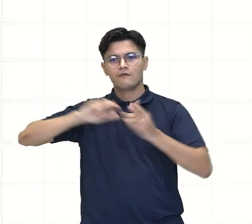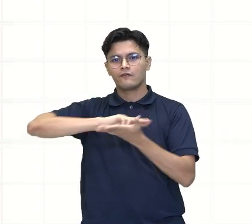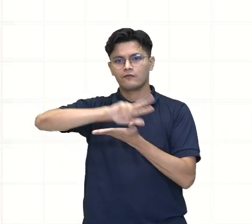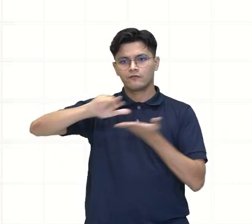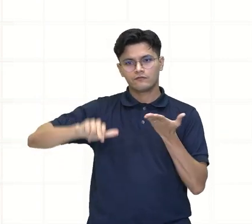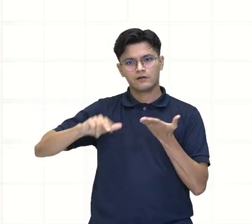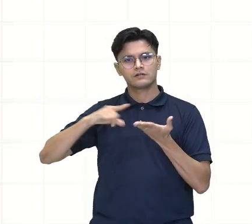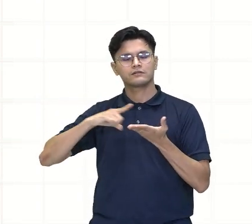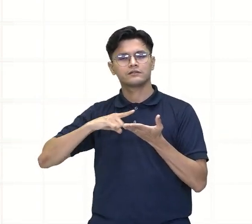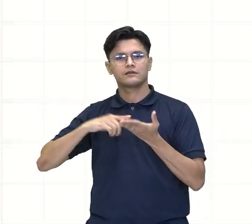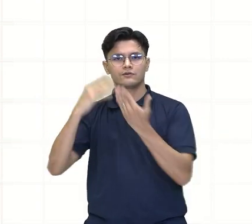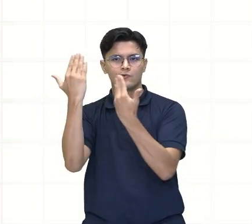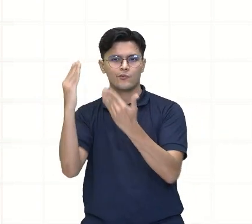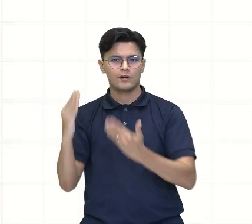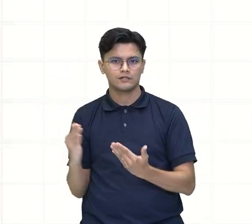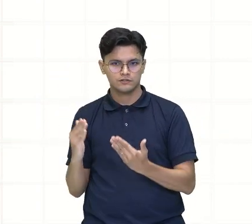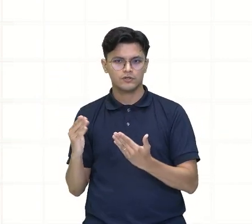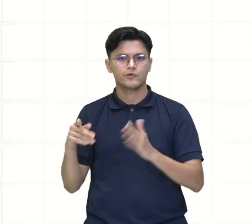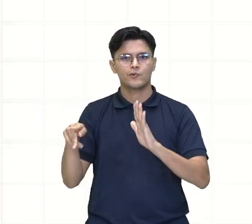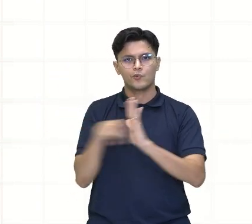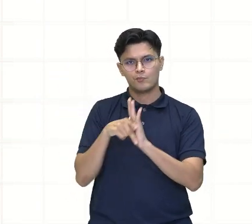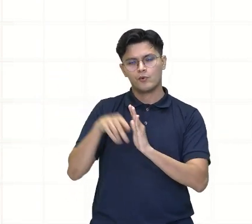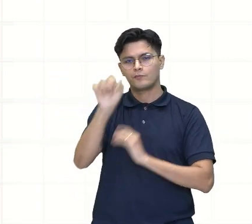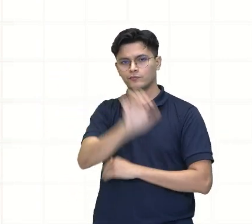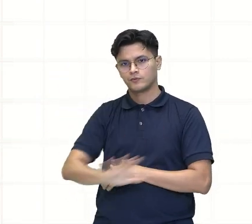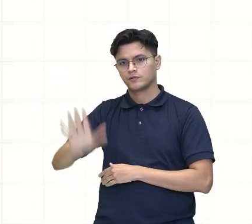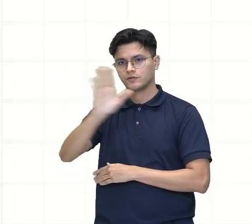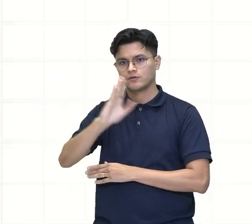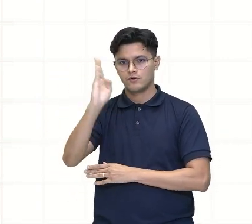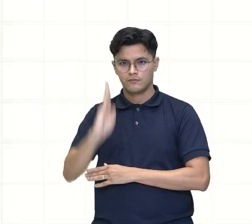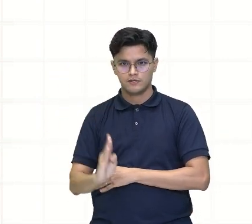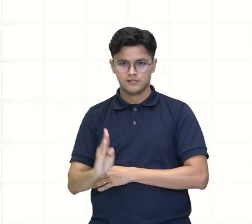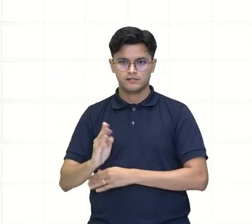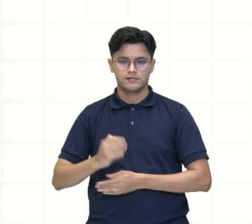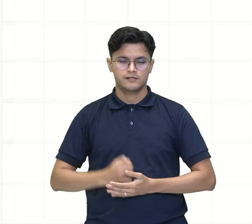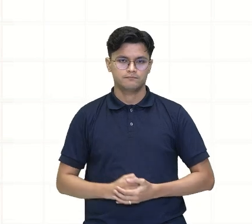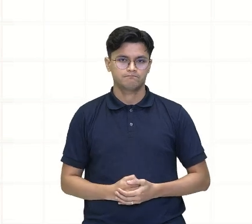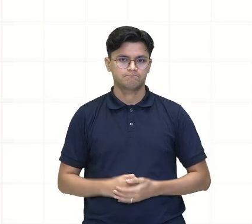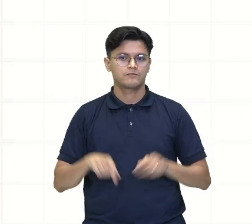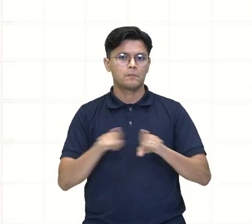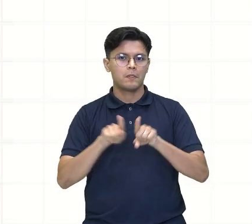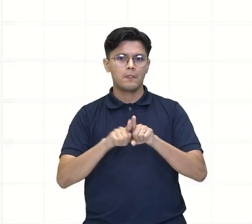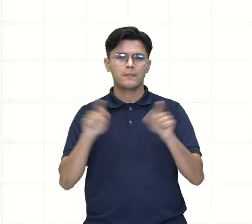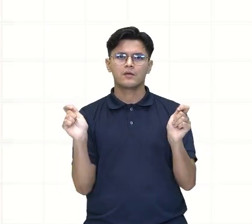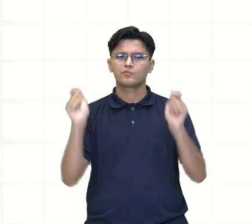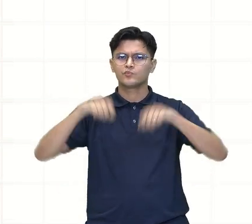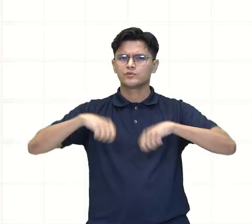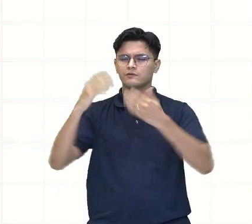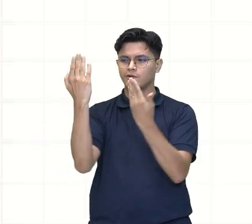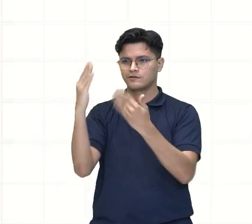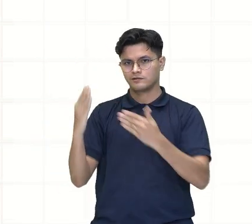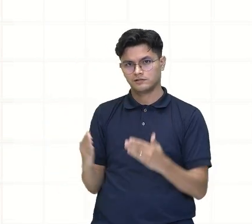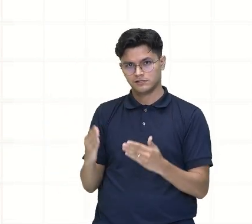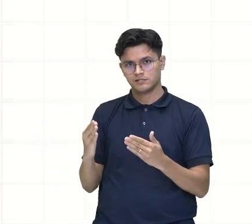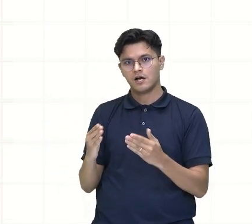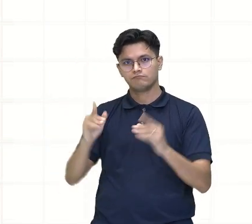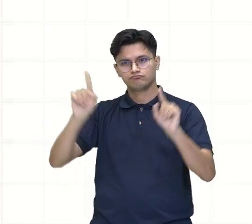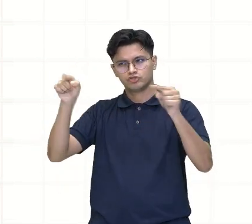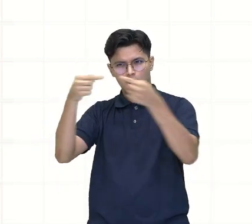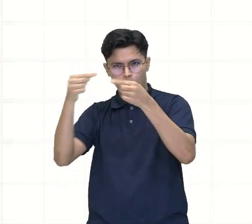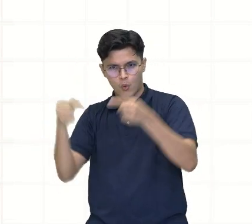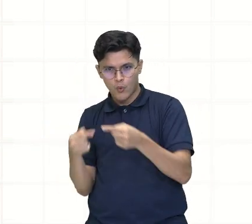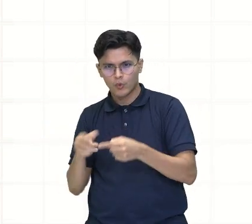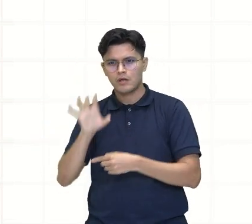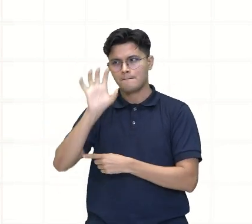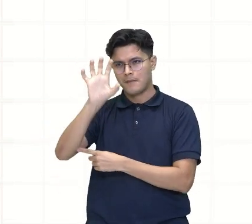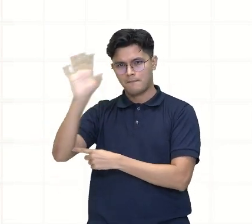análise aqui no território brasileiro. Eu posso analisar também aí por regiões, região norte dentro